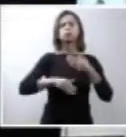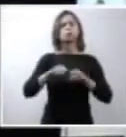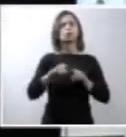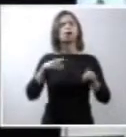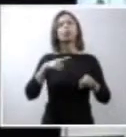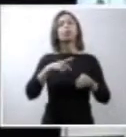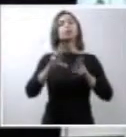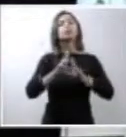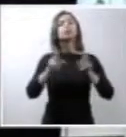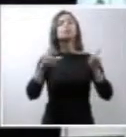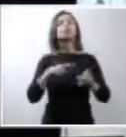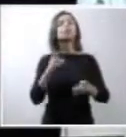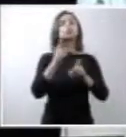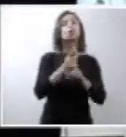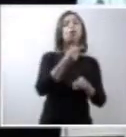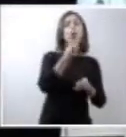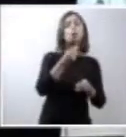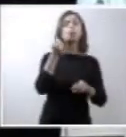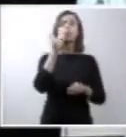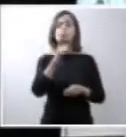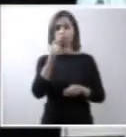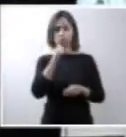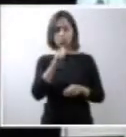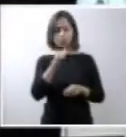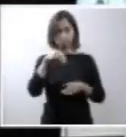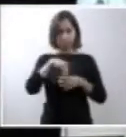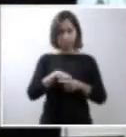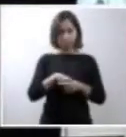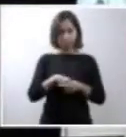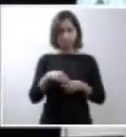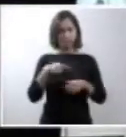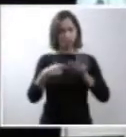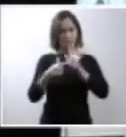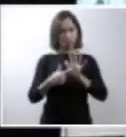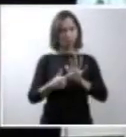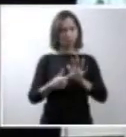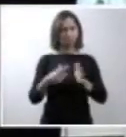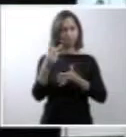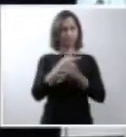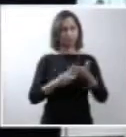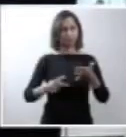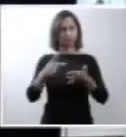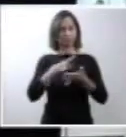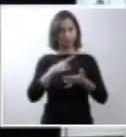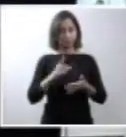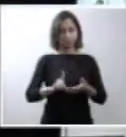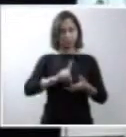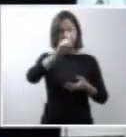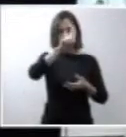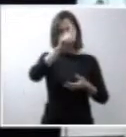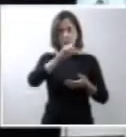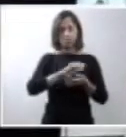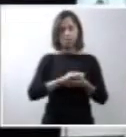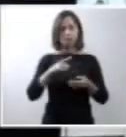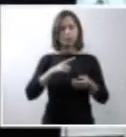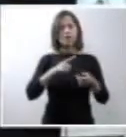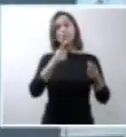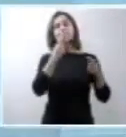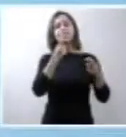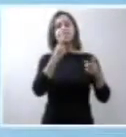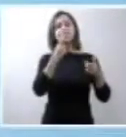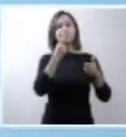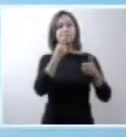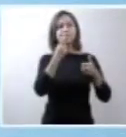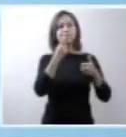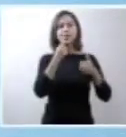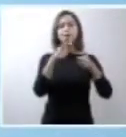diferenciação sexual. Essa unidade aqui representada nesta figura, onde o vermelho representa a sangue